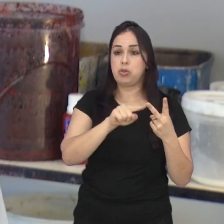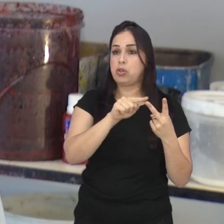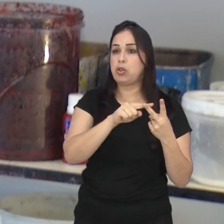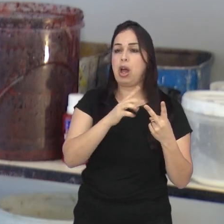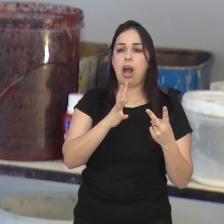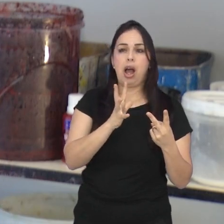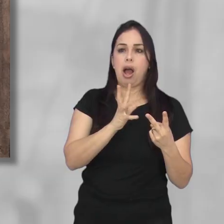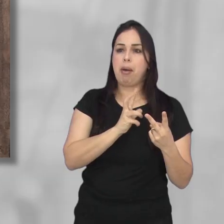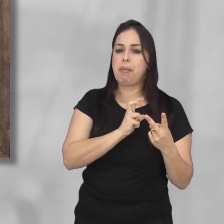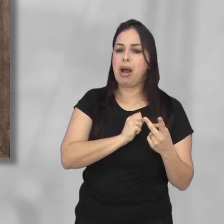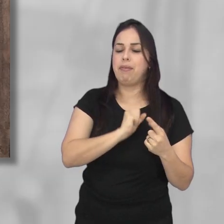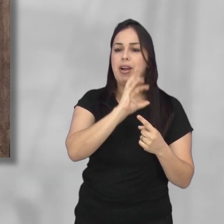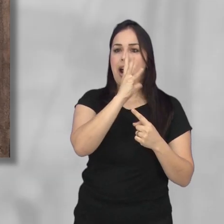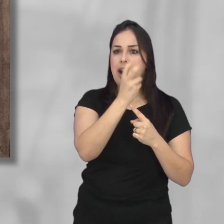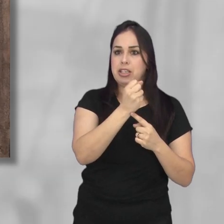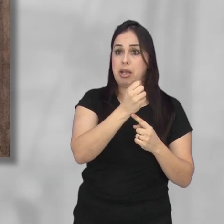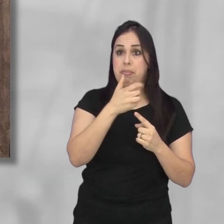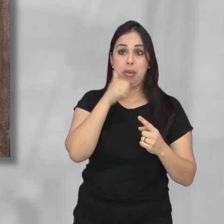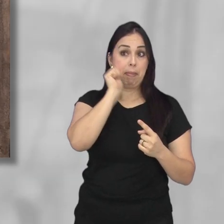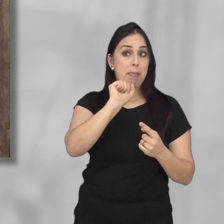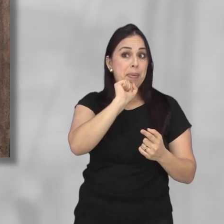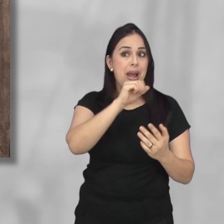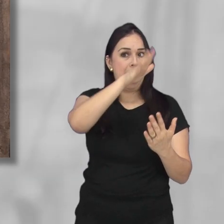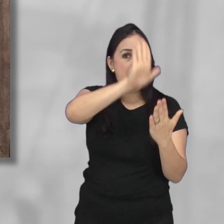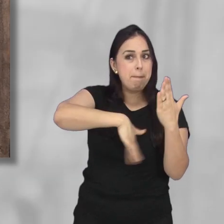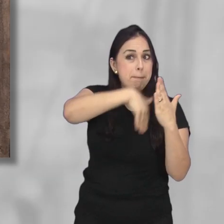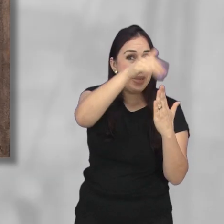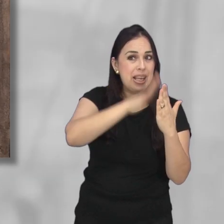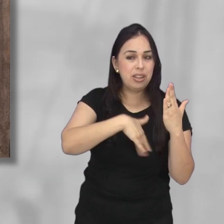arte. Minha mãe era pintora.